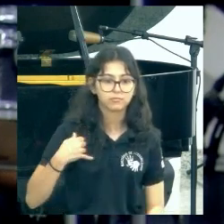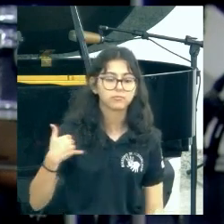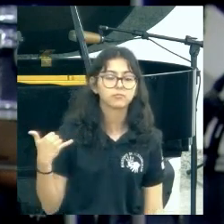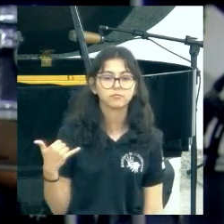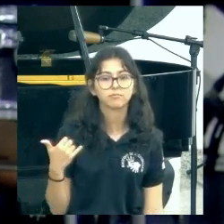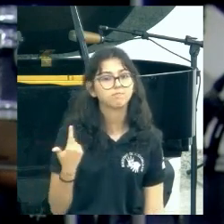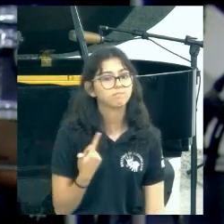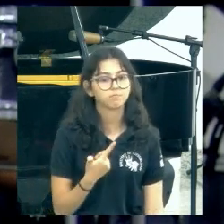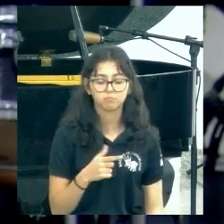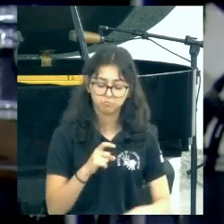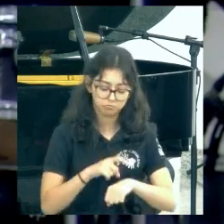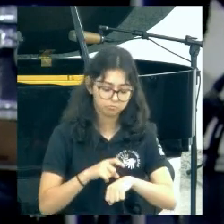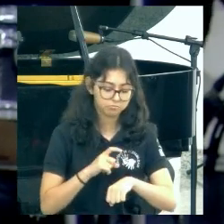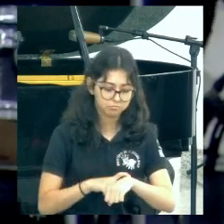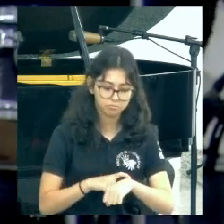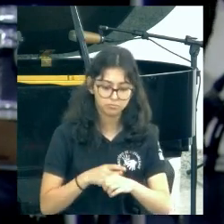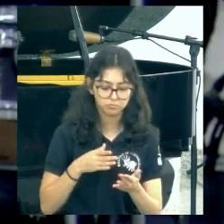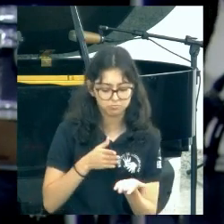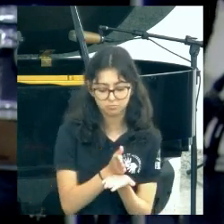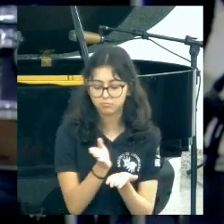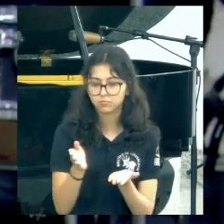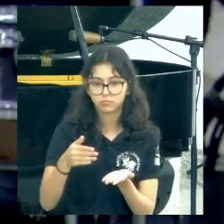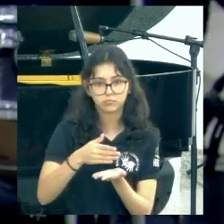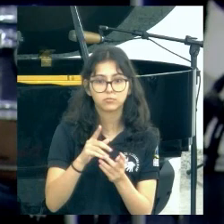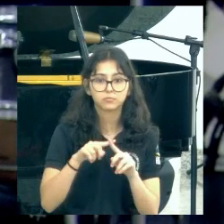e arrudeios.